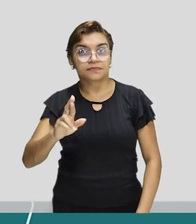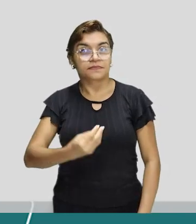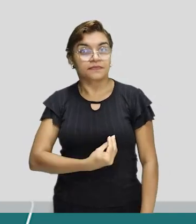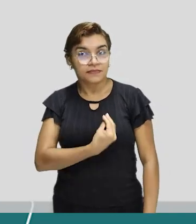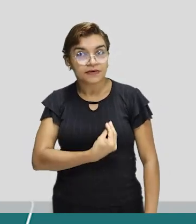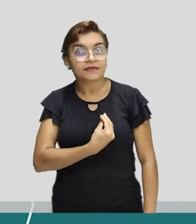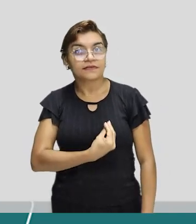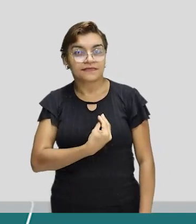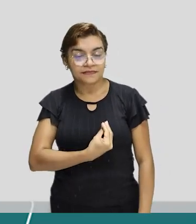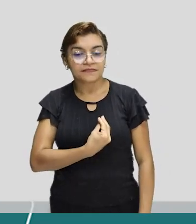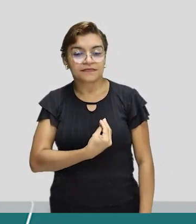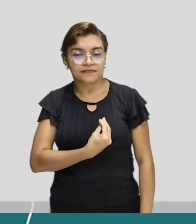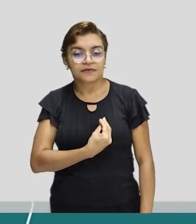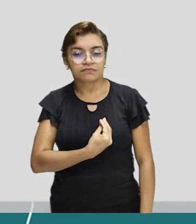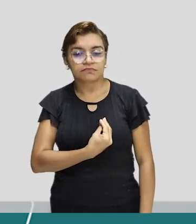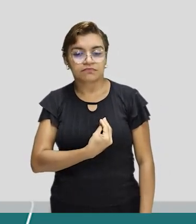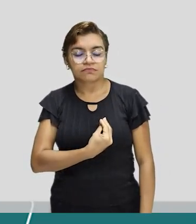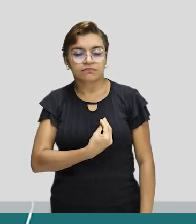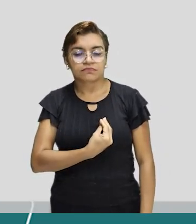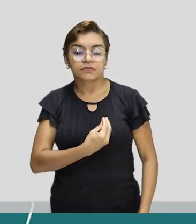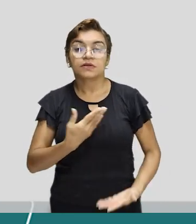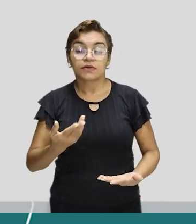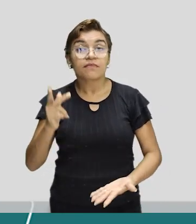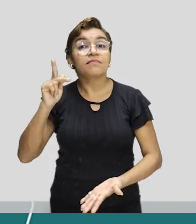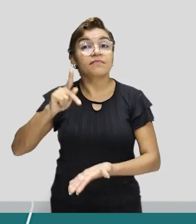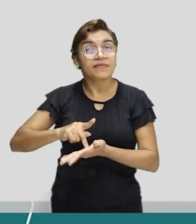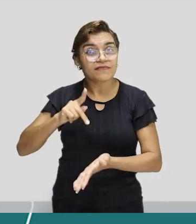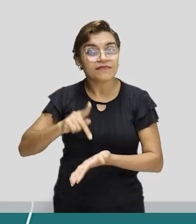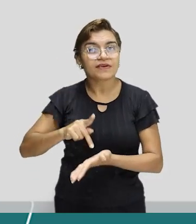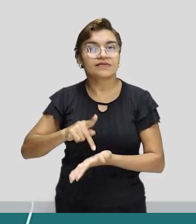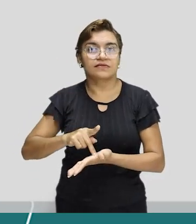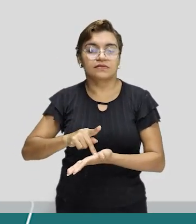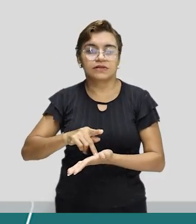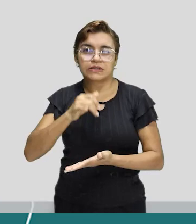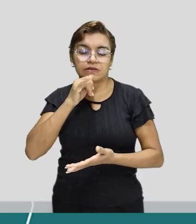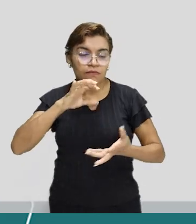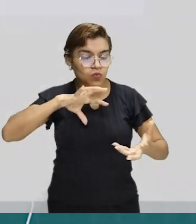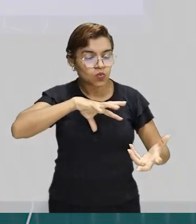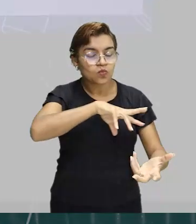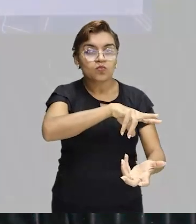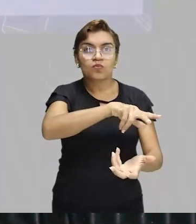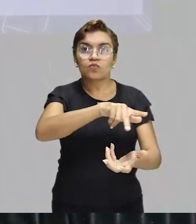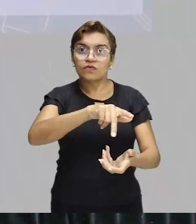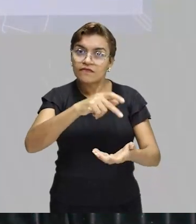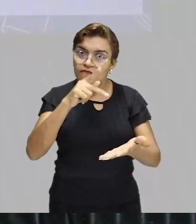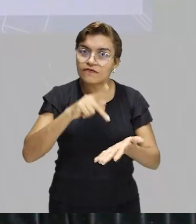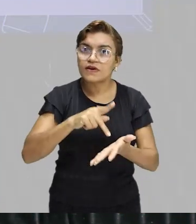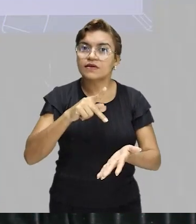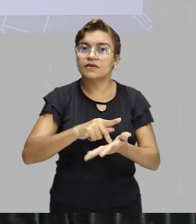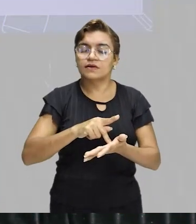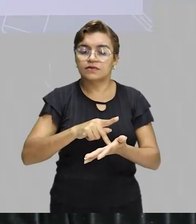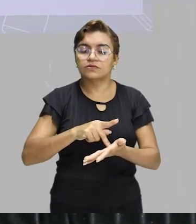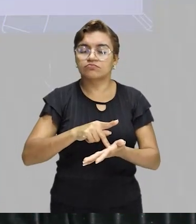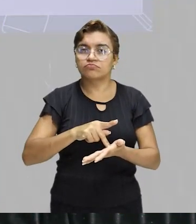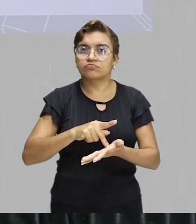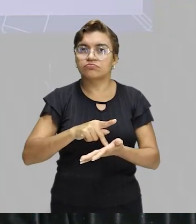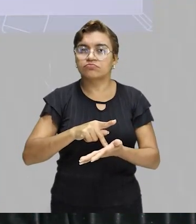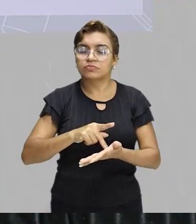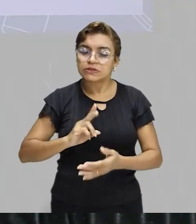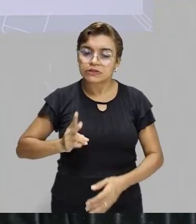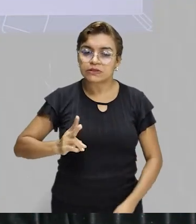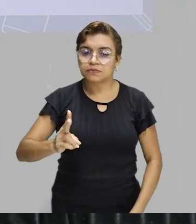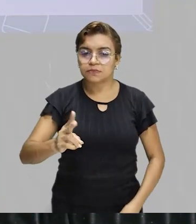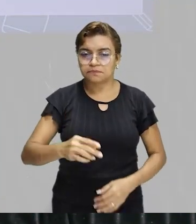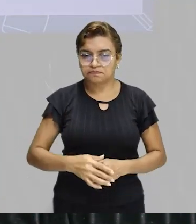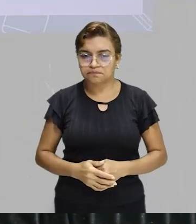um fato, uma verdade universal, algo que você utiliza no presente para falar de uma realidade